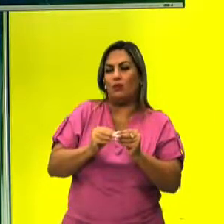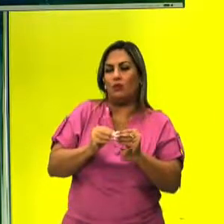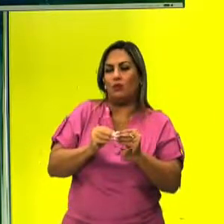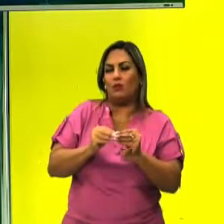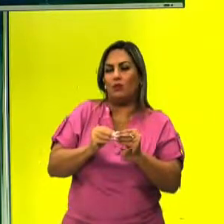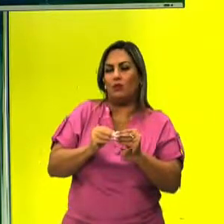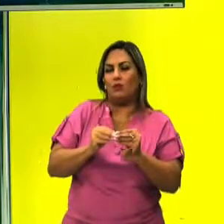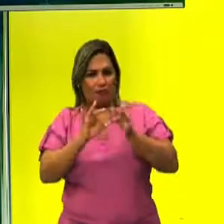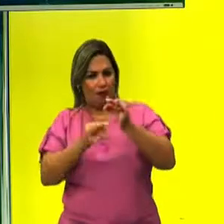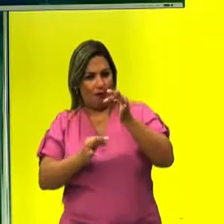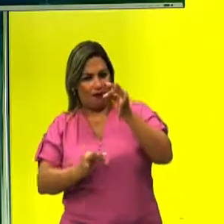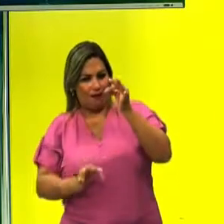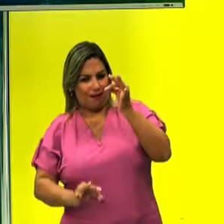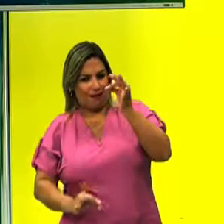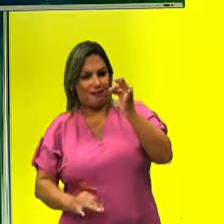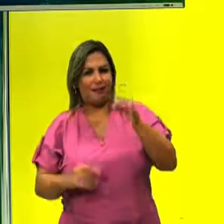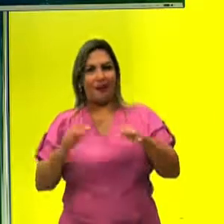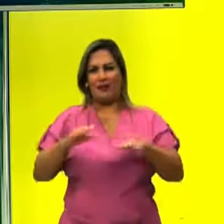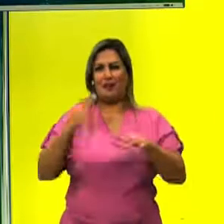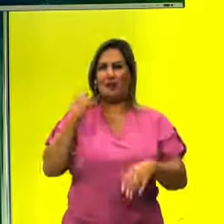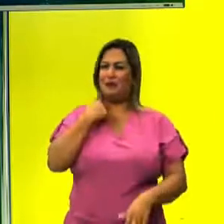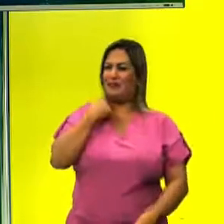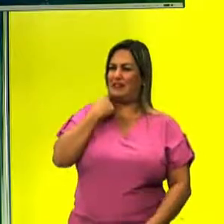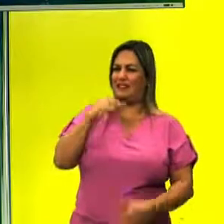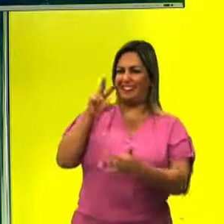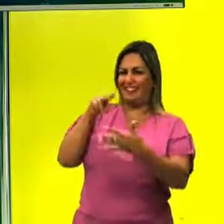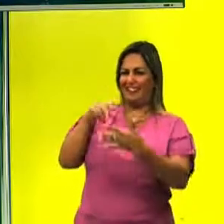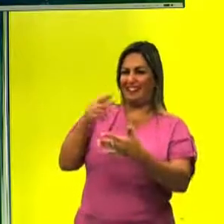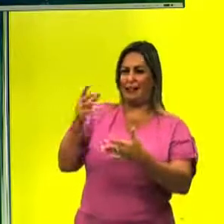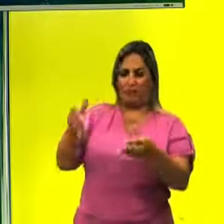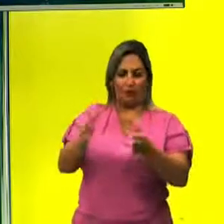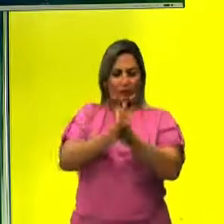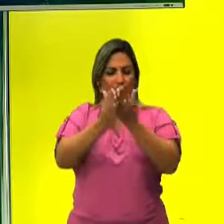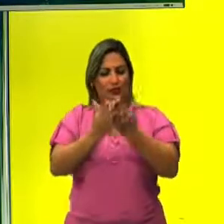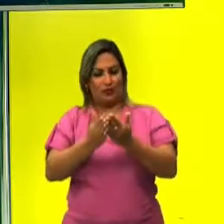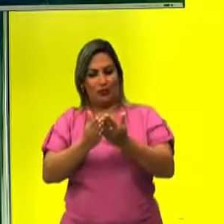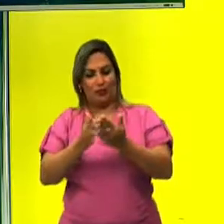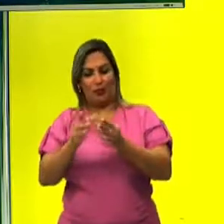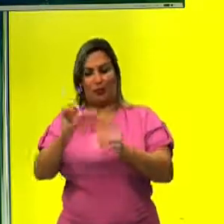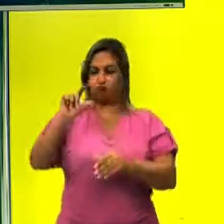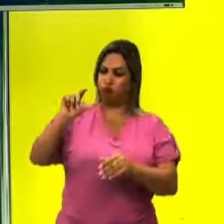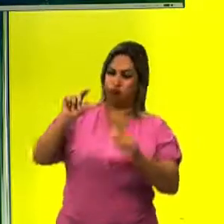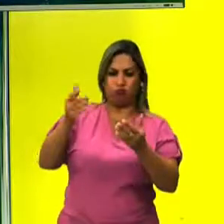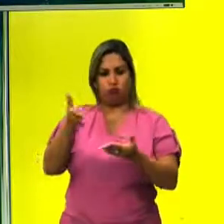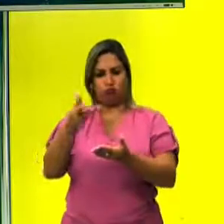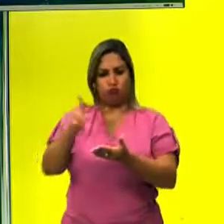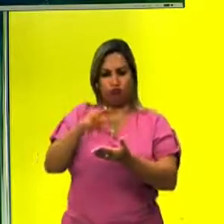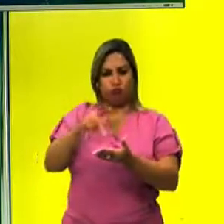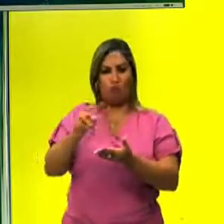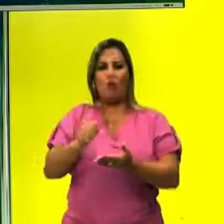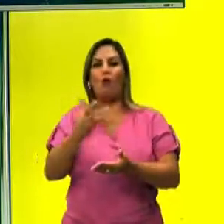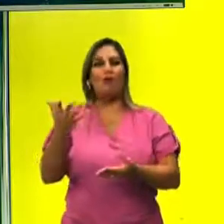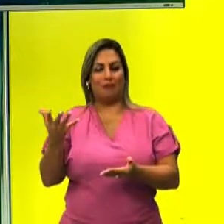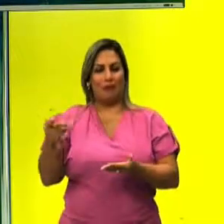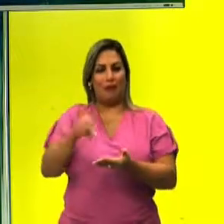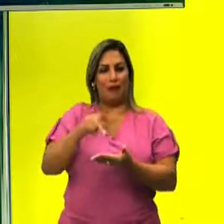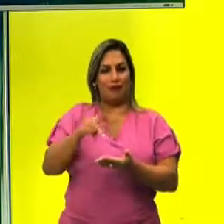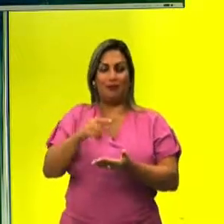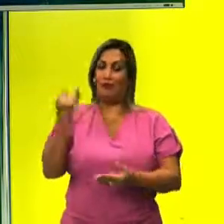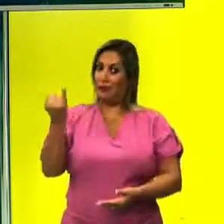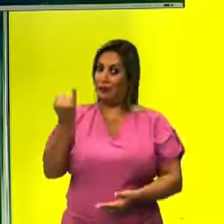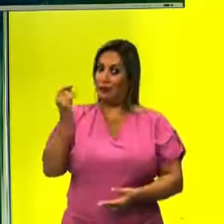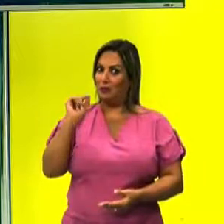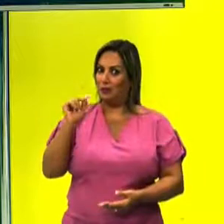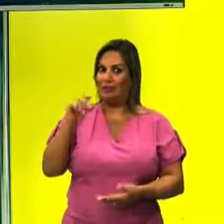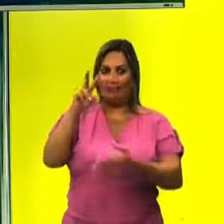E normalmente vocês têm um pouquinho de preguiça de ler, né, quando pega um livro, quer olhar logo a espessura, quantas páginas. O importante, meus queridos,